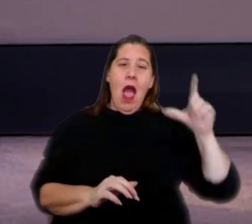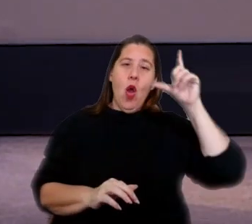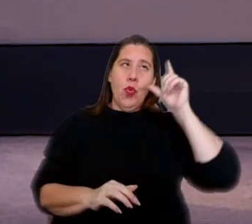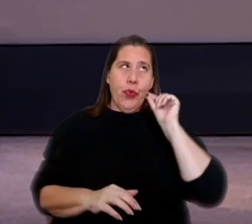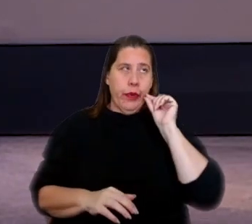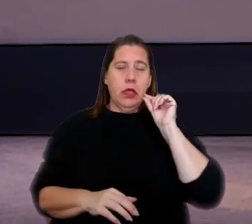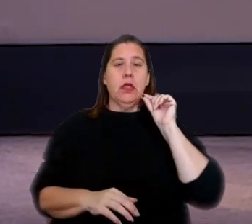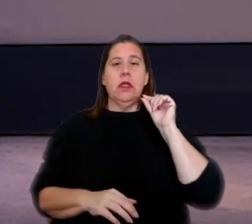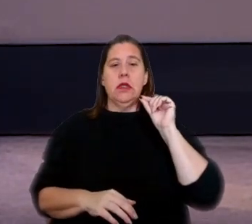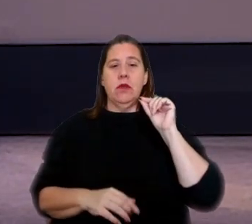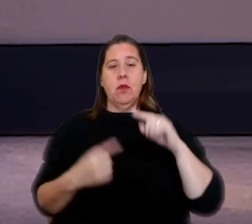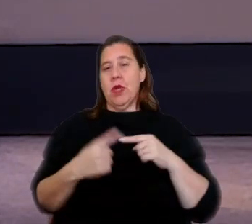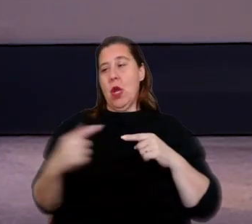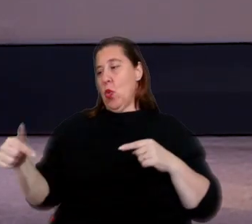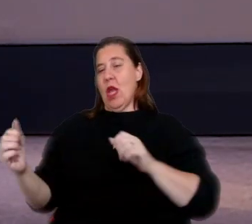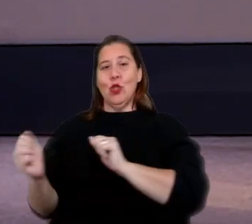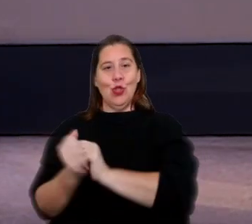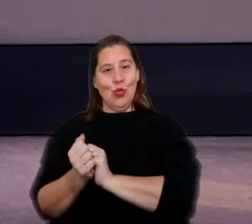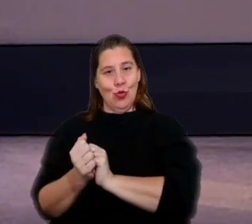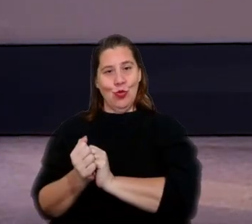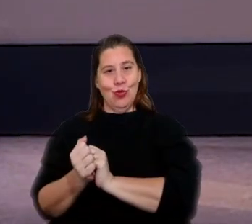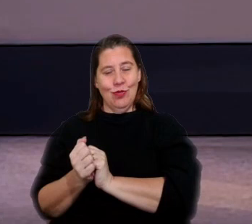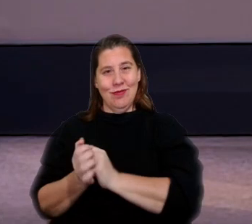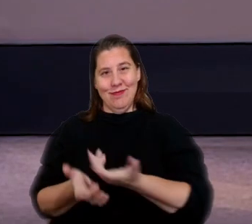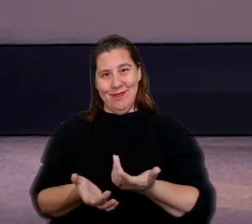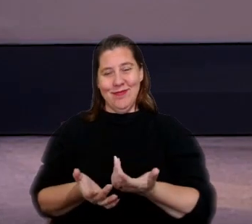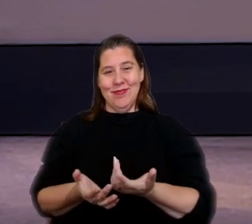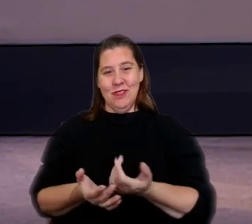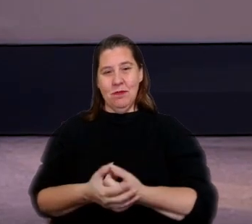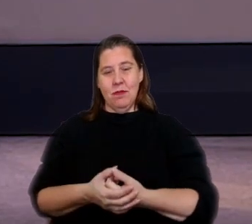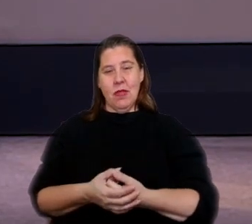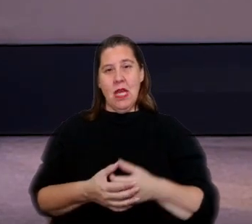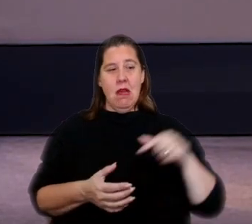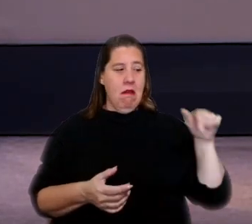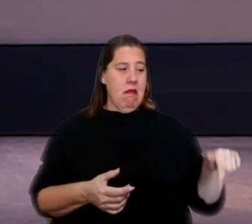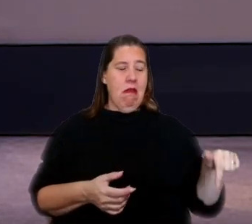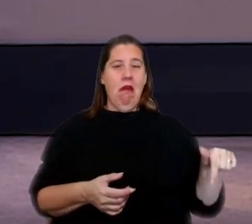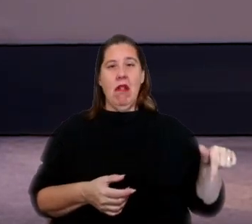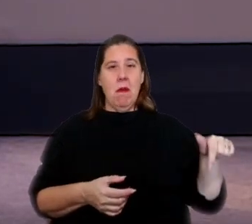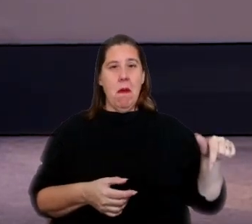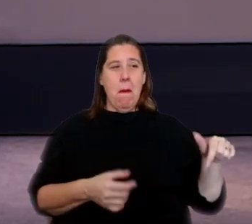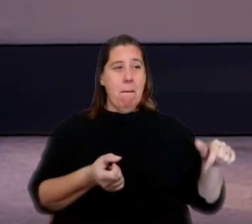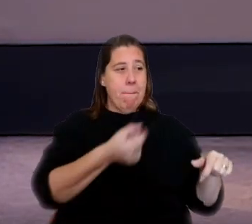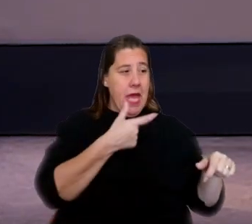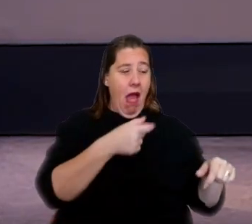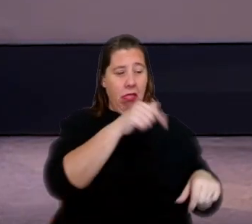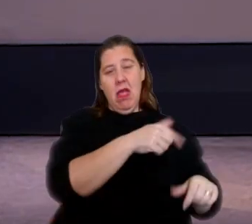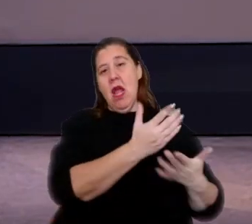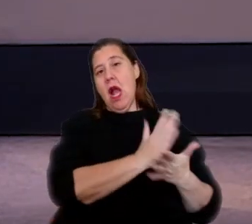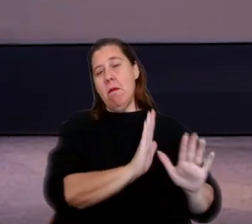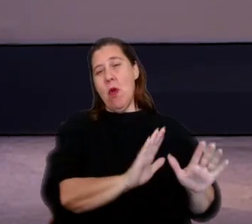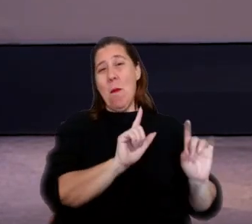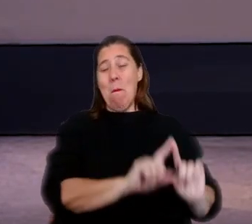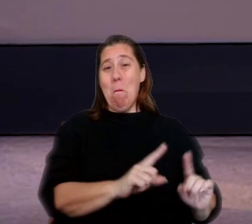que é mais um alívio, né? Um alívio porque ele não tá sendo servido, não tá ajudando que as pessoas vejam ali uma chacota, né? Façam